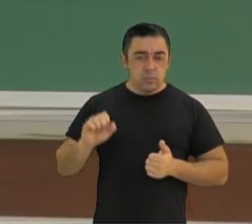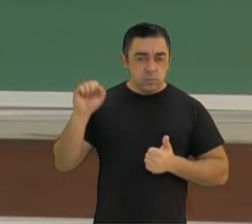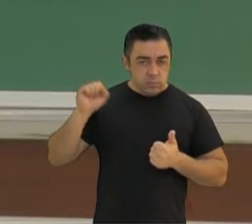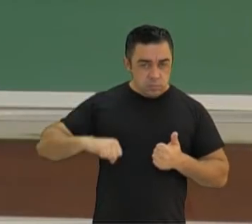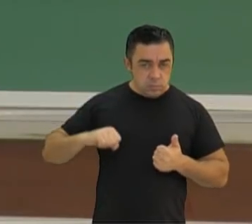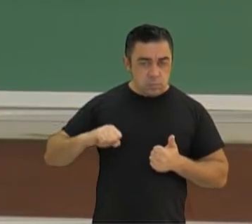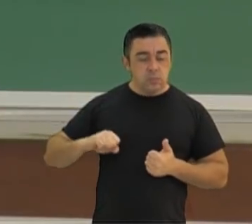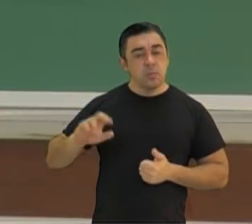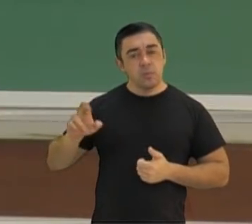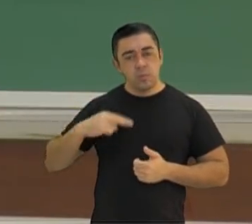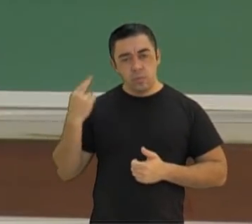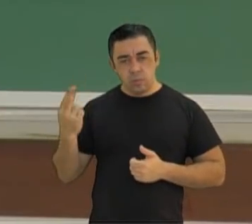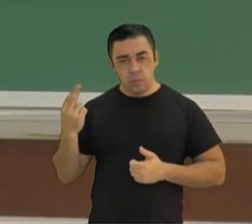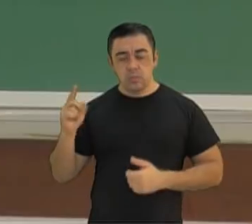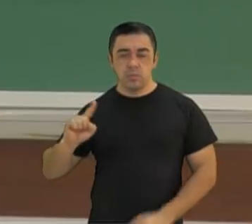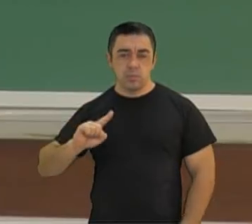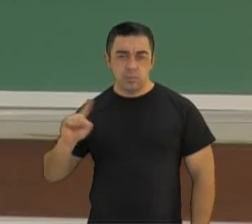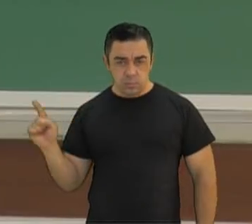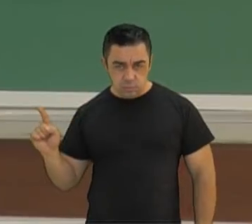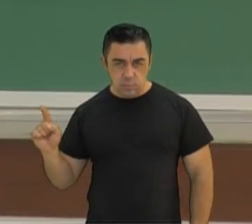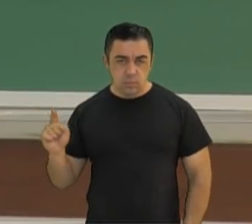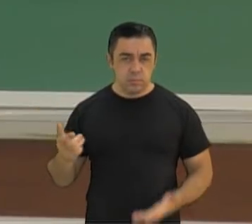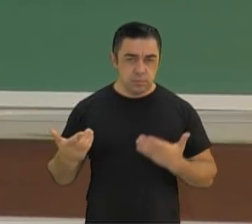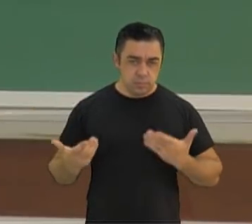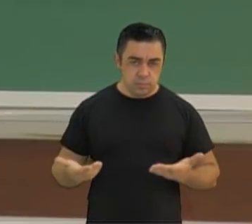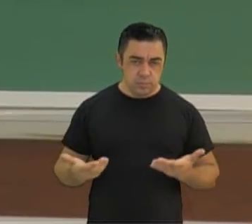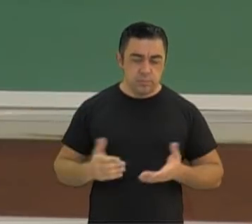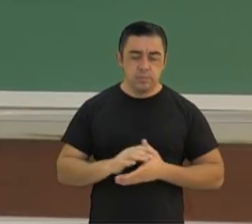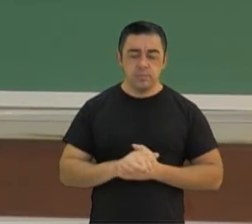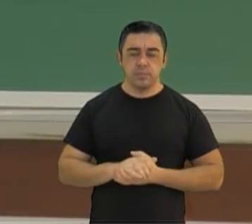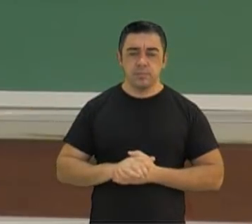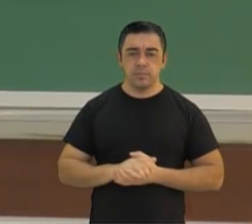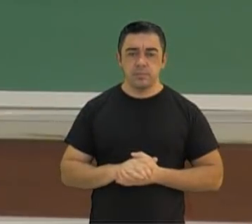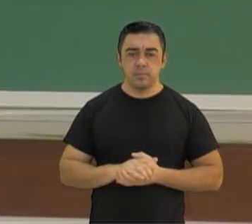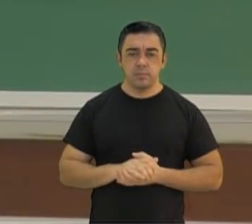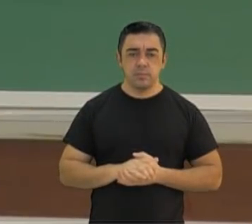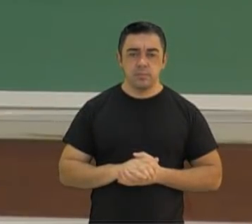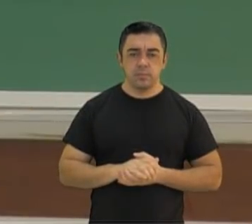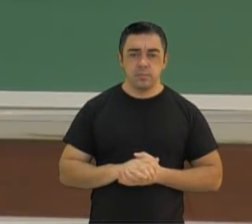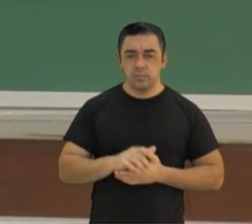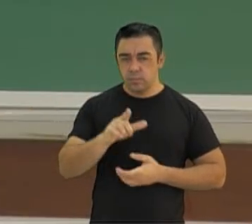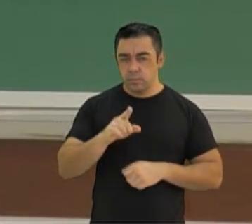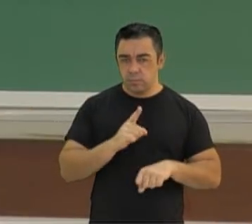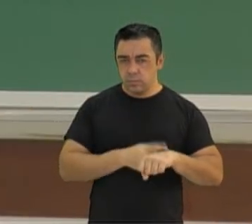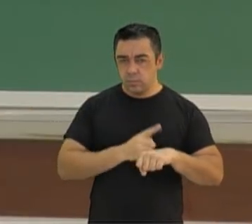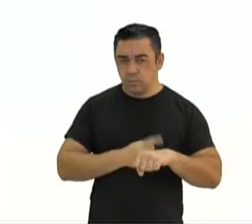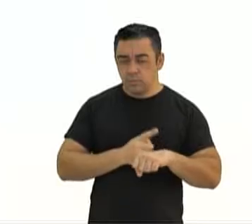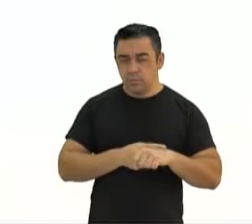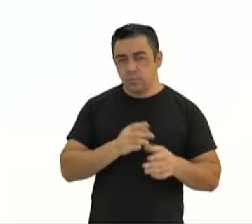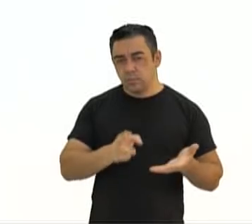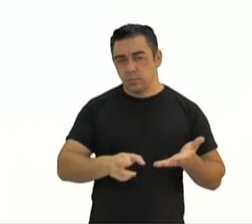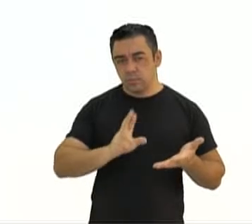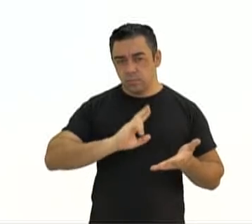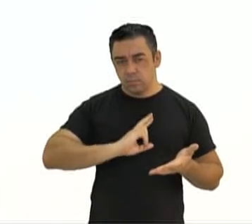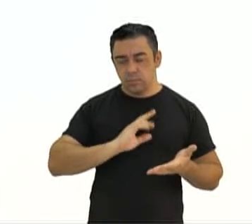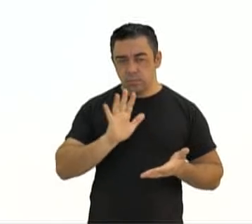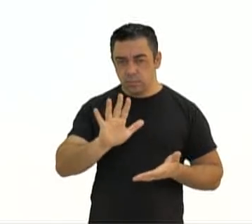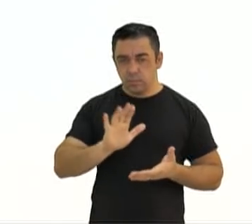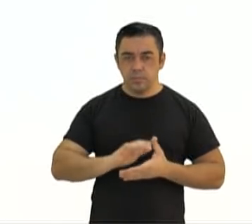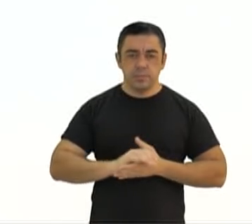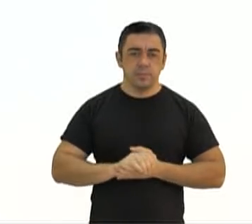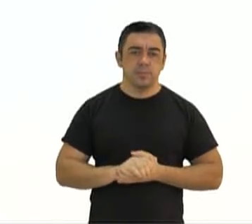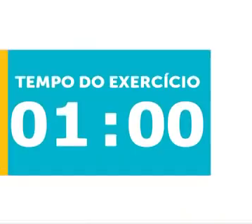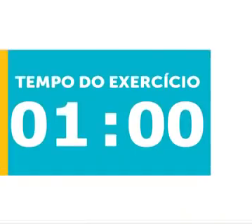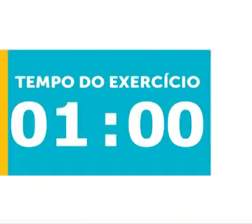que estiverem corretas ou não para aquelas que estiverem incorretas. Você vai ter um tempo para fazer isso e eu já